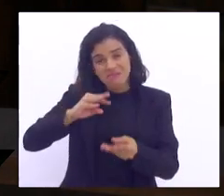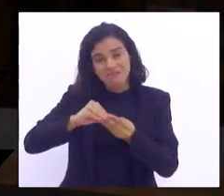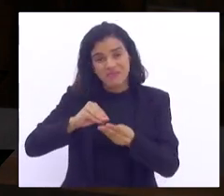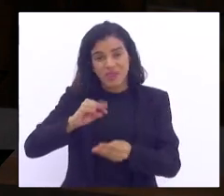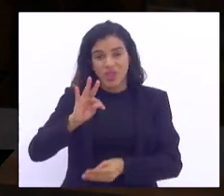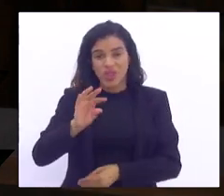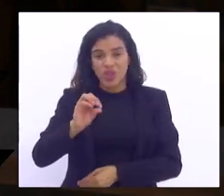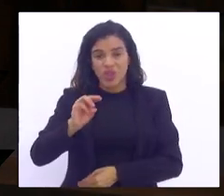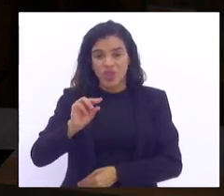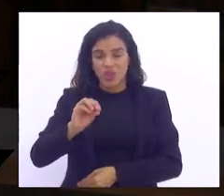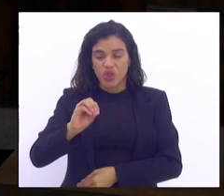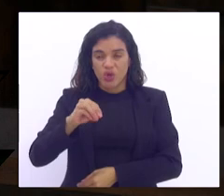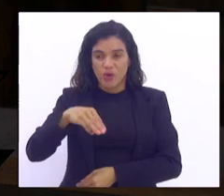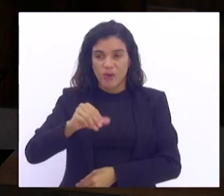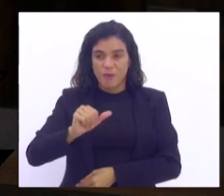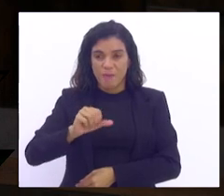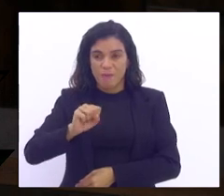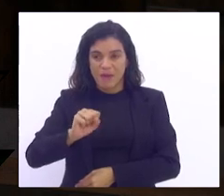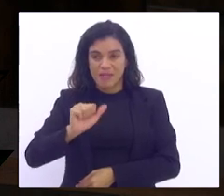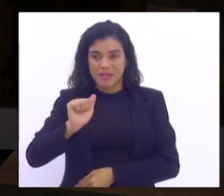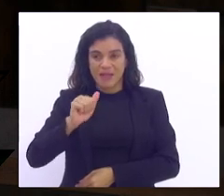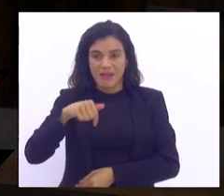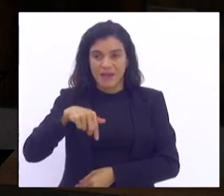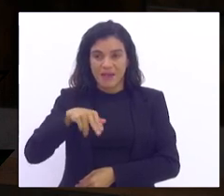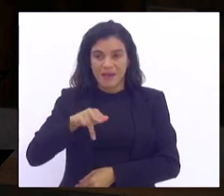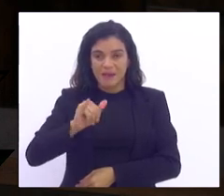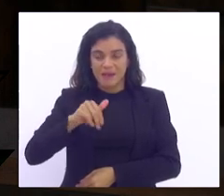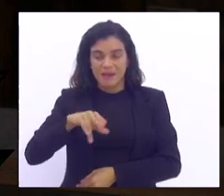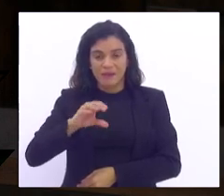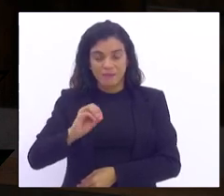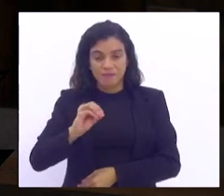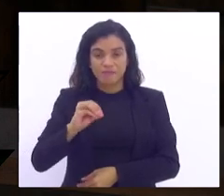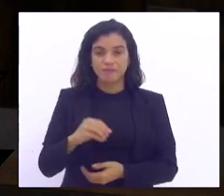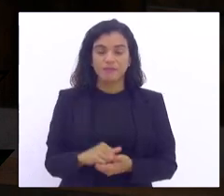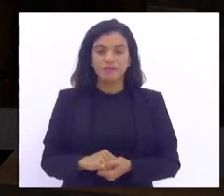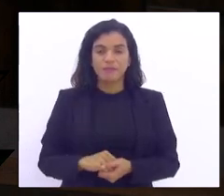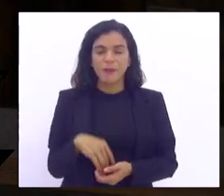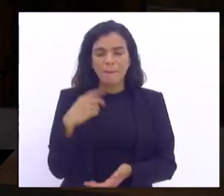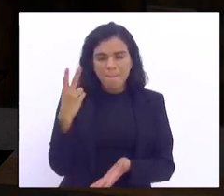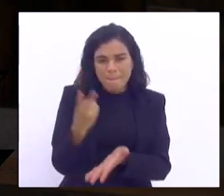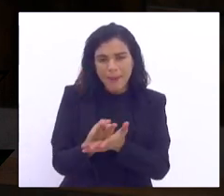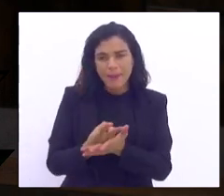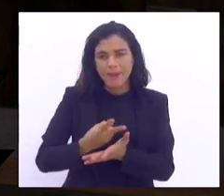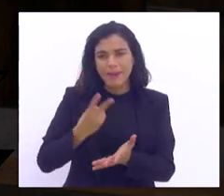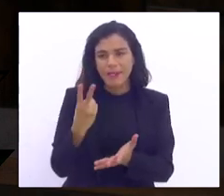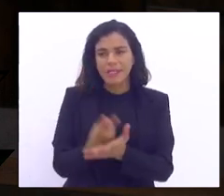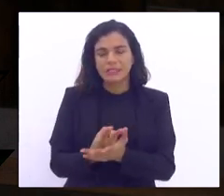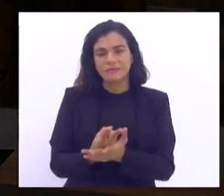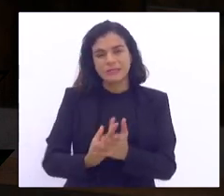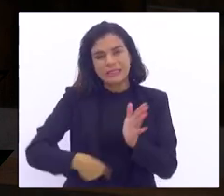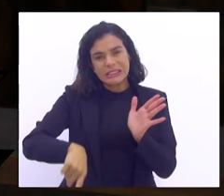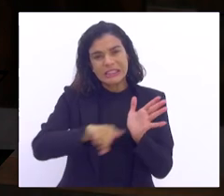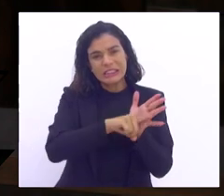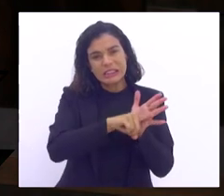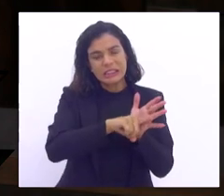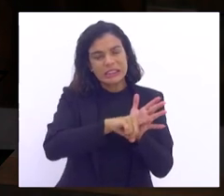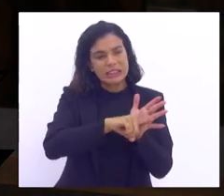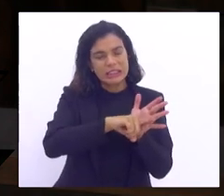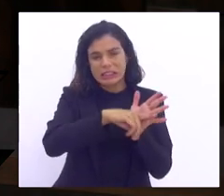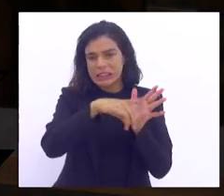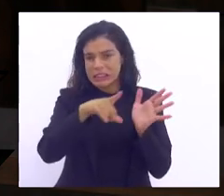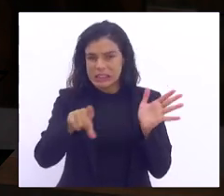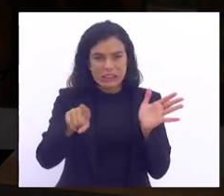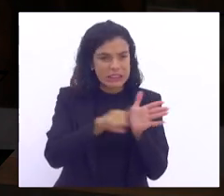Aquino. Então, meus senhores, mesmo com sucessivas negativas do parlamento,